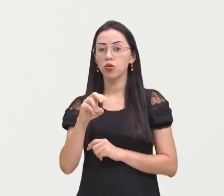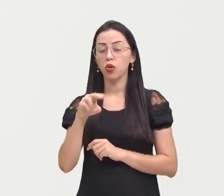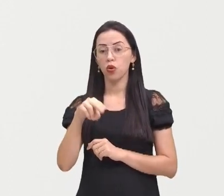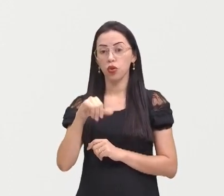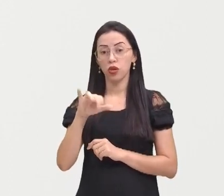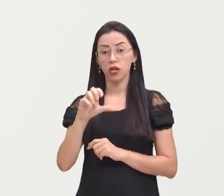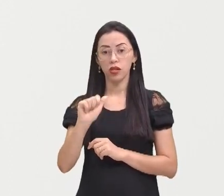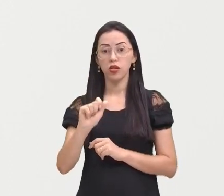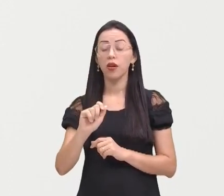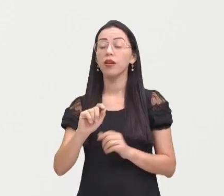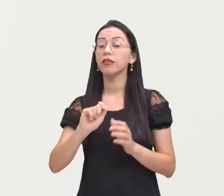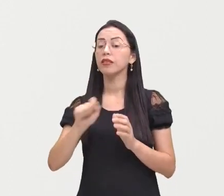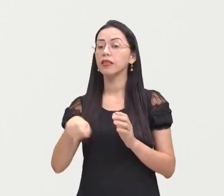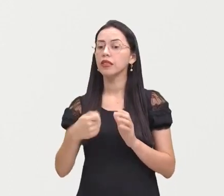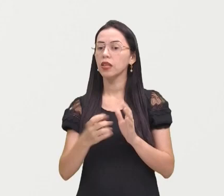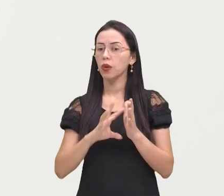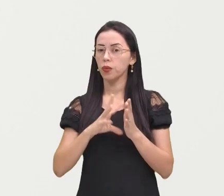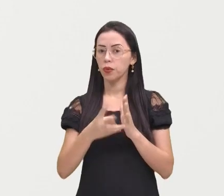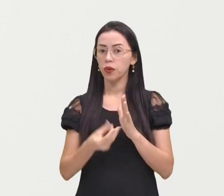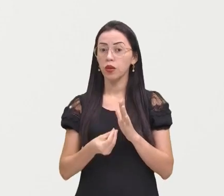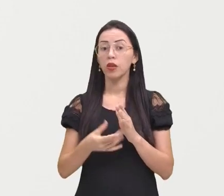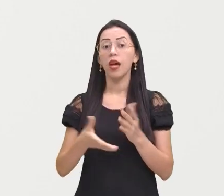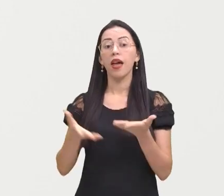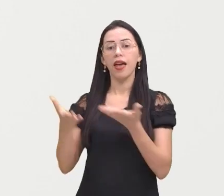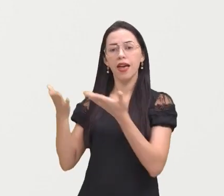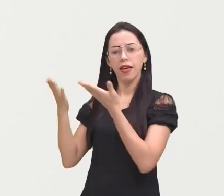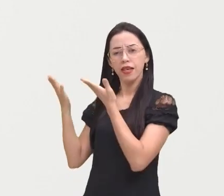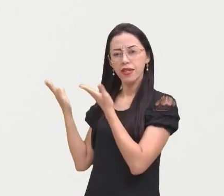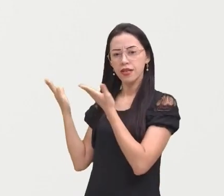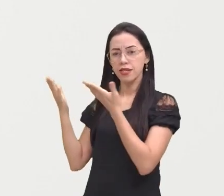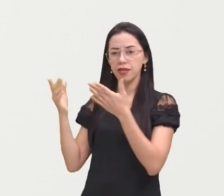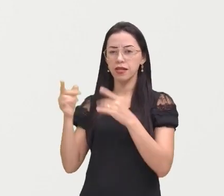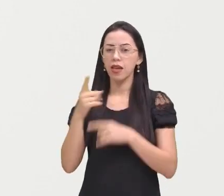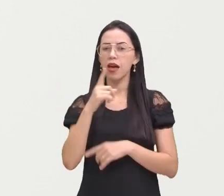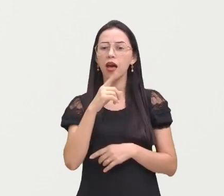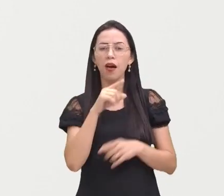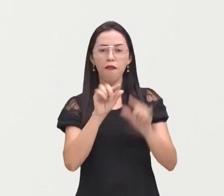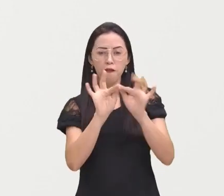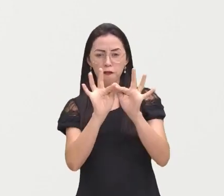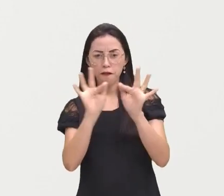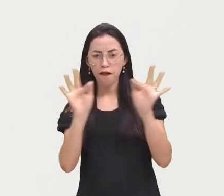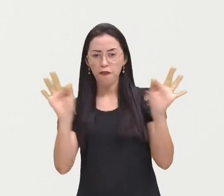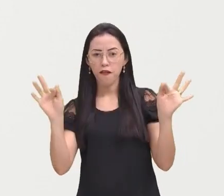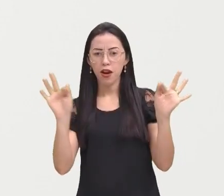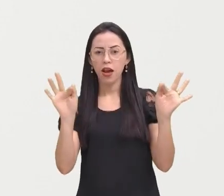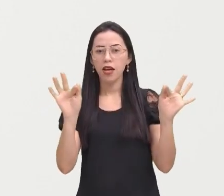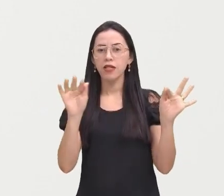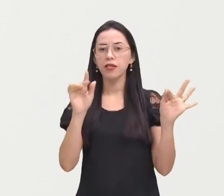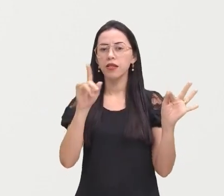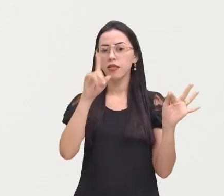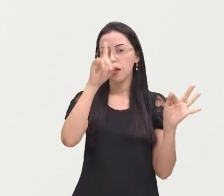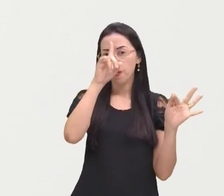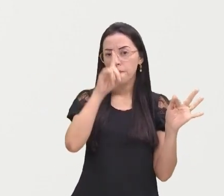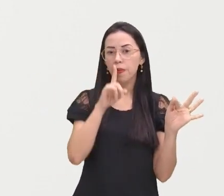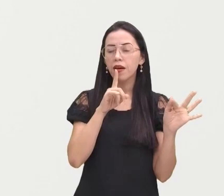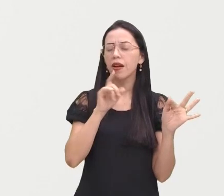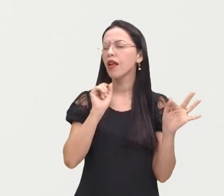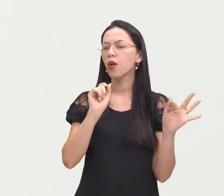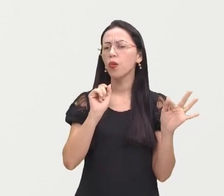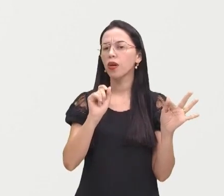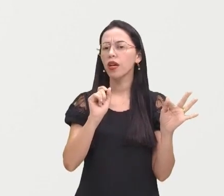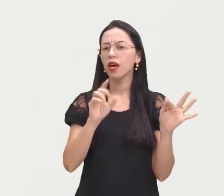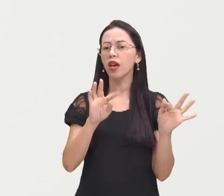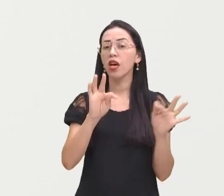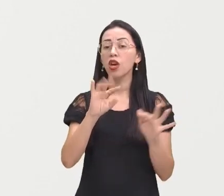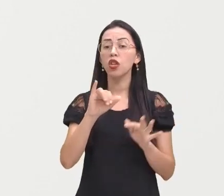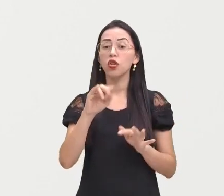Este é o título do nosso relato, certo? O título é como se fosse o